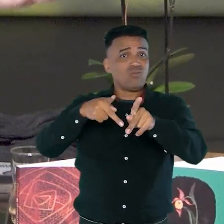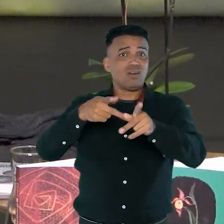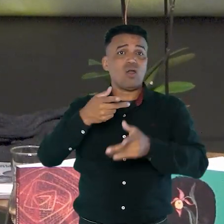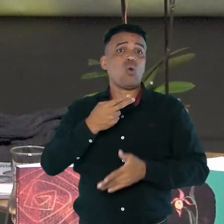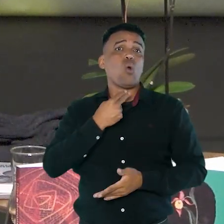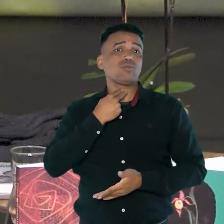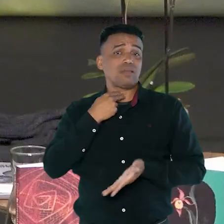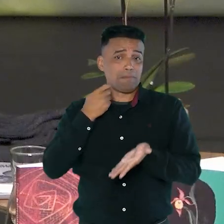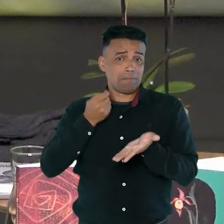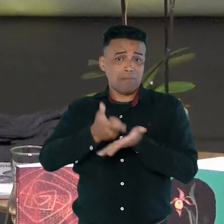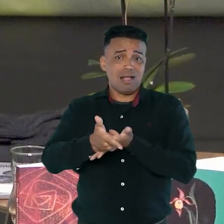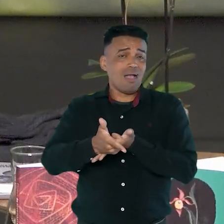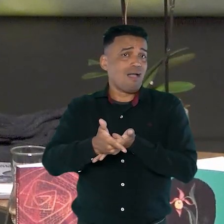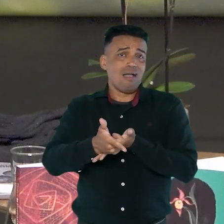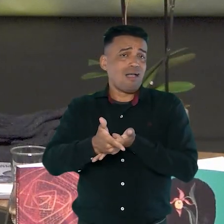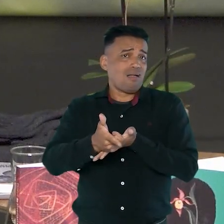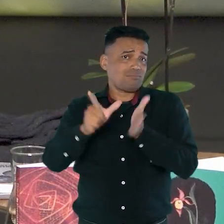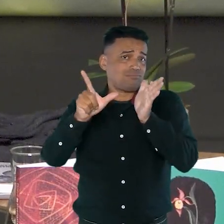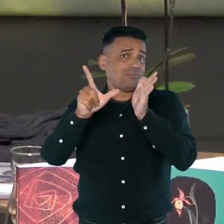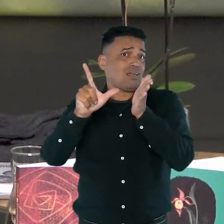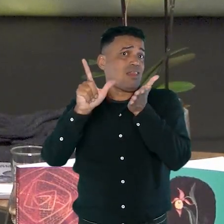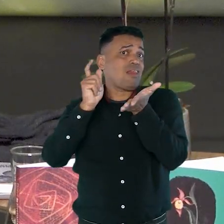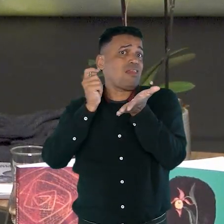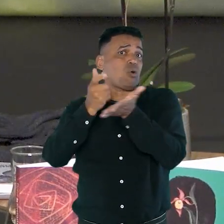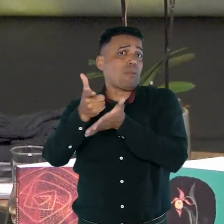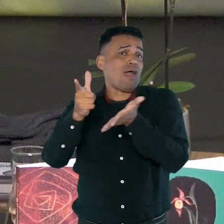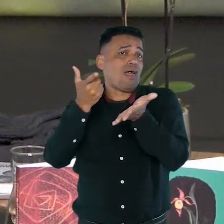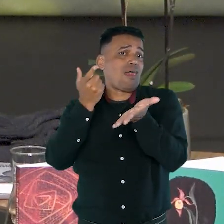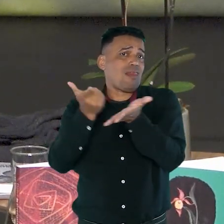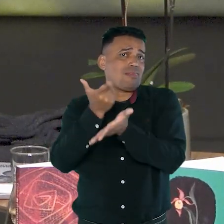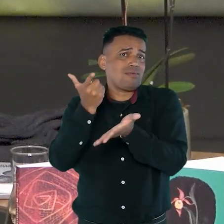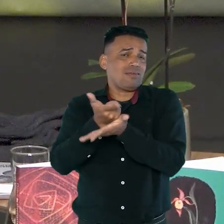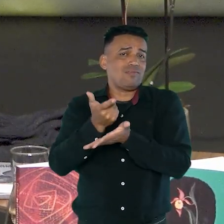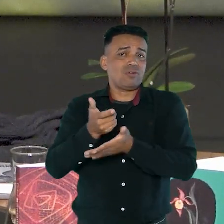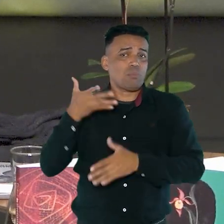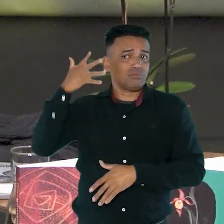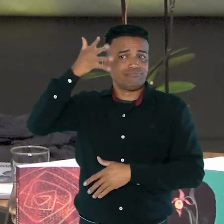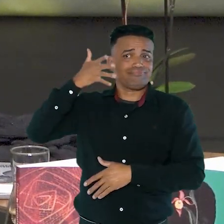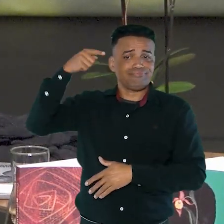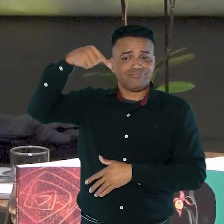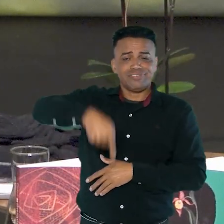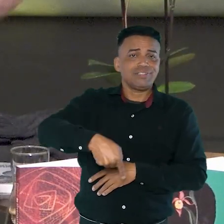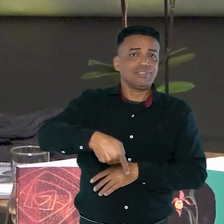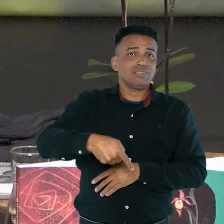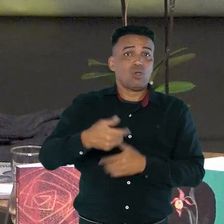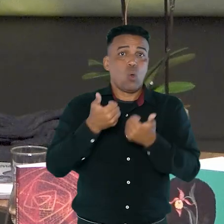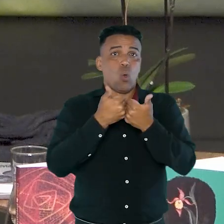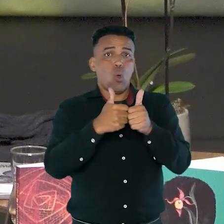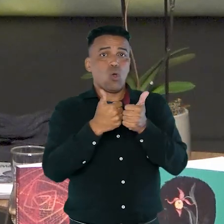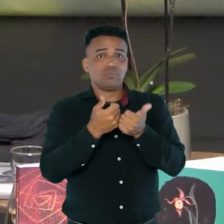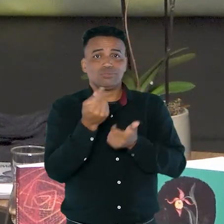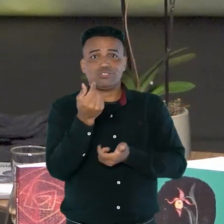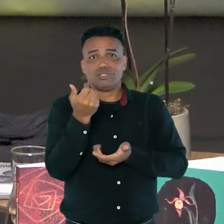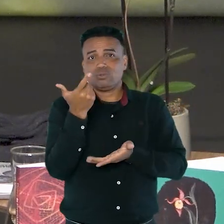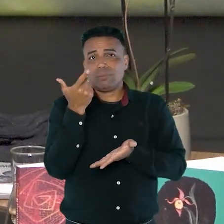podem pagar pelo livro, que não podem vir aqui assistir, que não tem dinheiro para pegar um